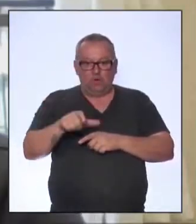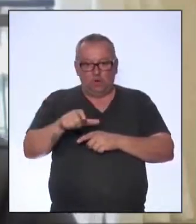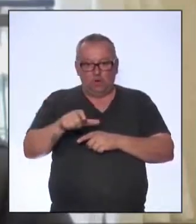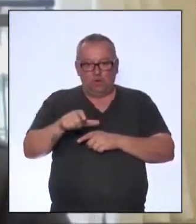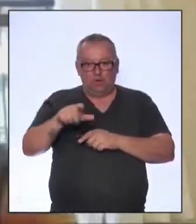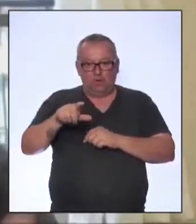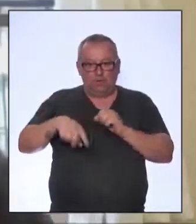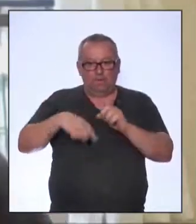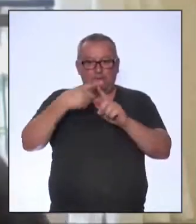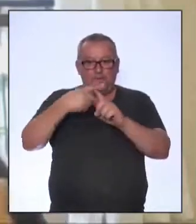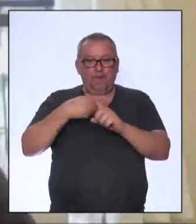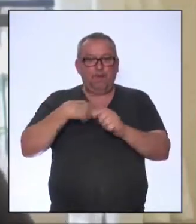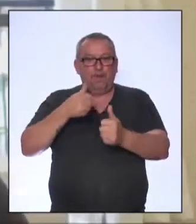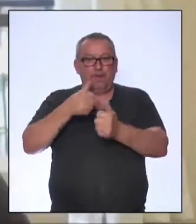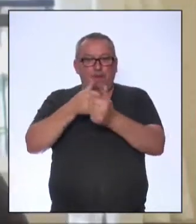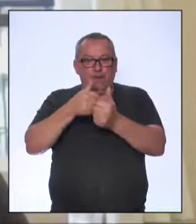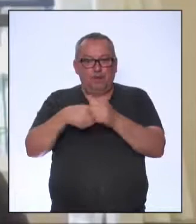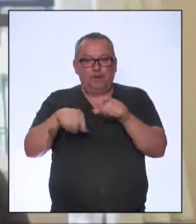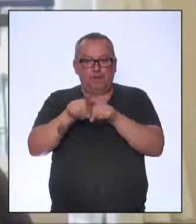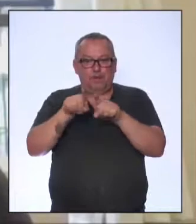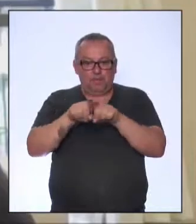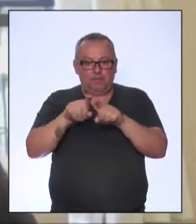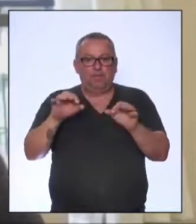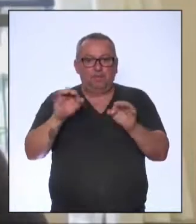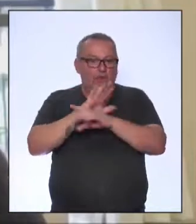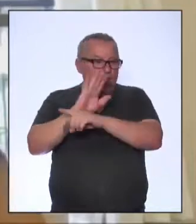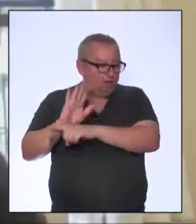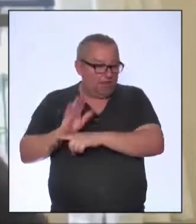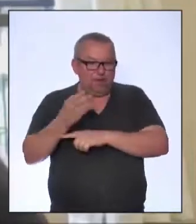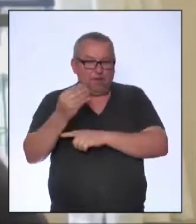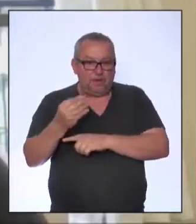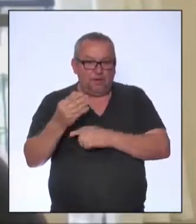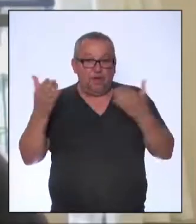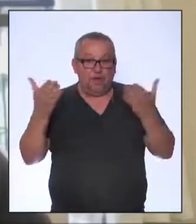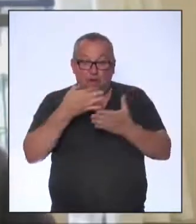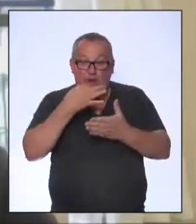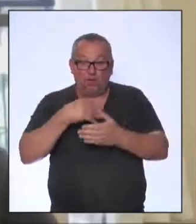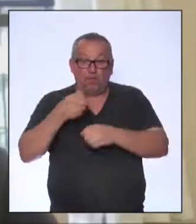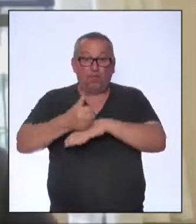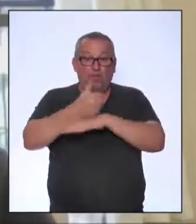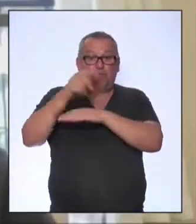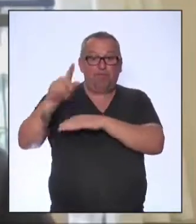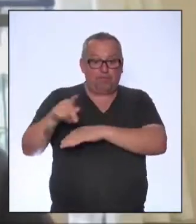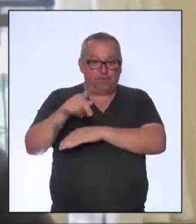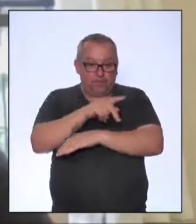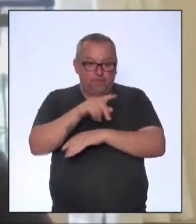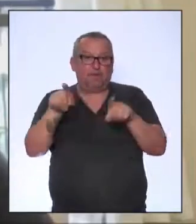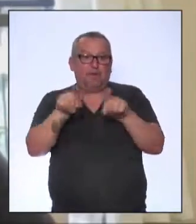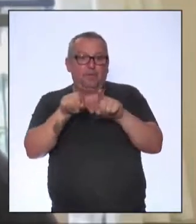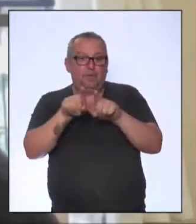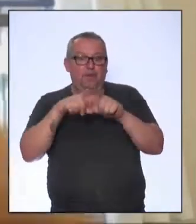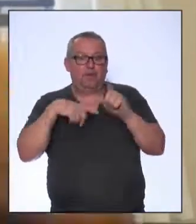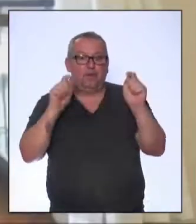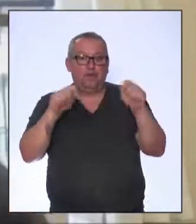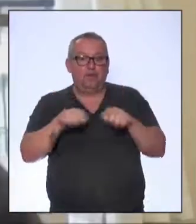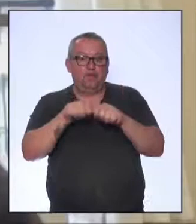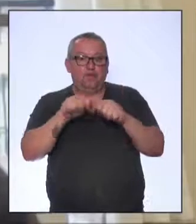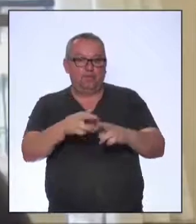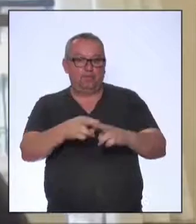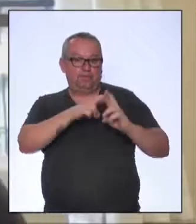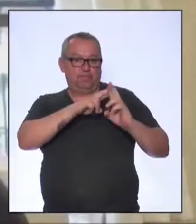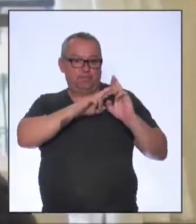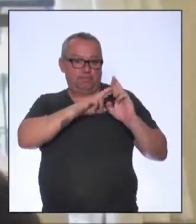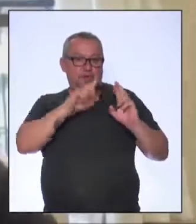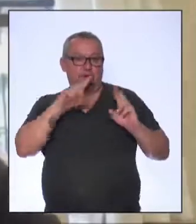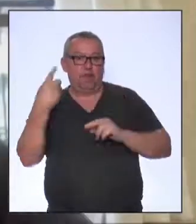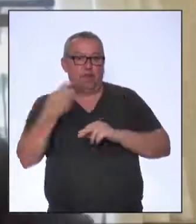que você pode acompanhar e ajudar bastante. Eu acho que na profissão de professor, nós temos esse papel. A nossa